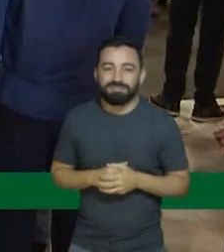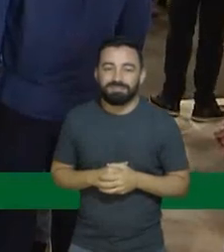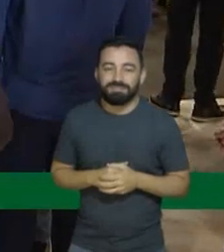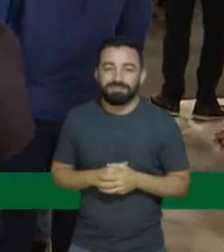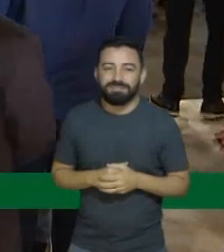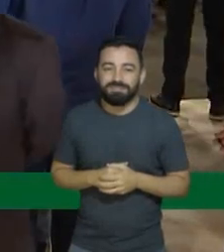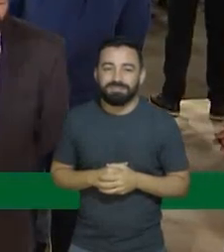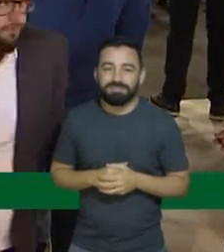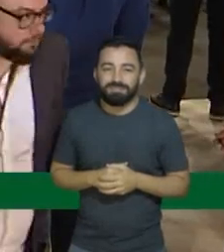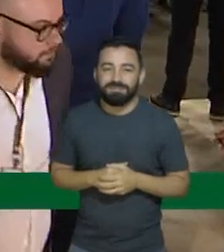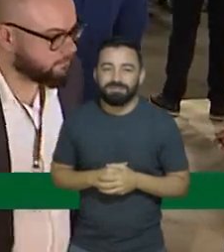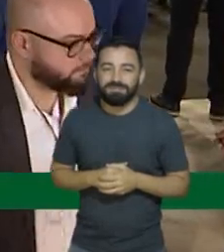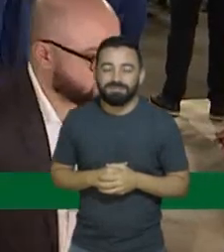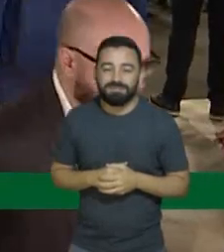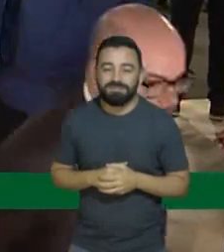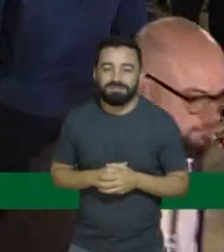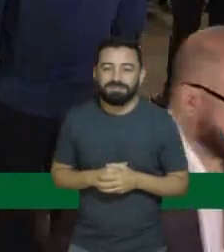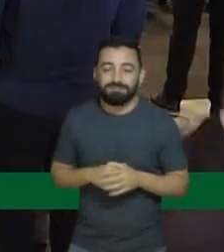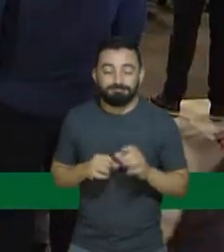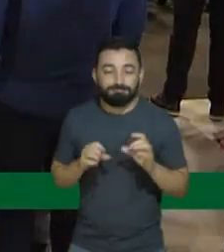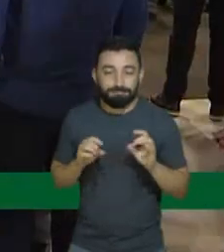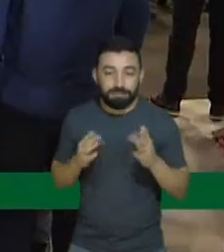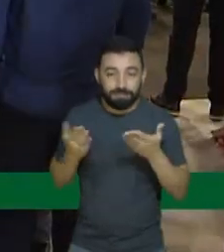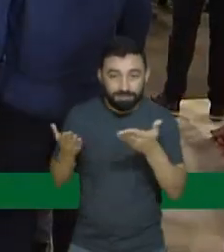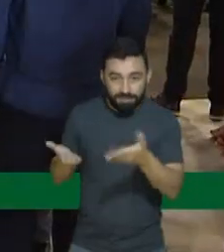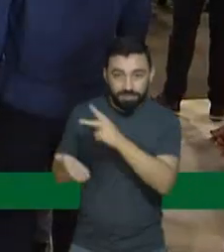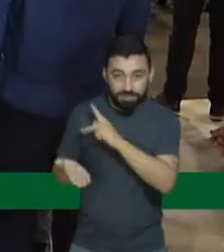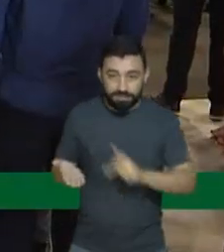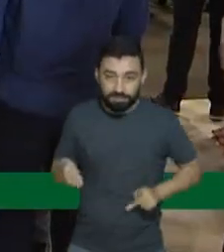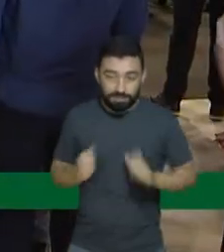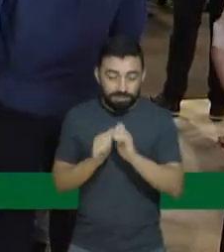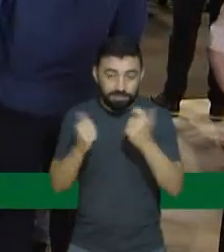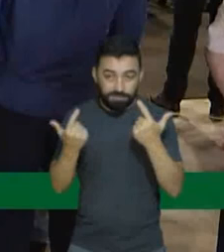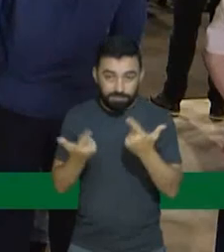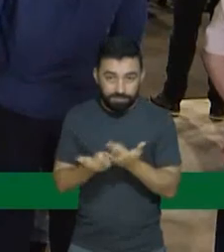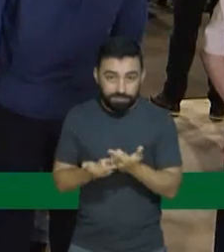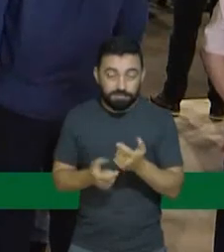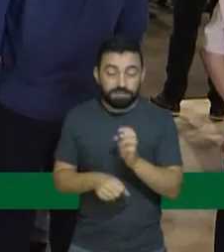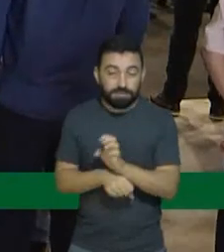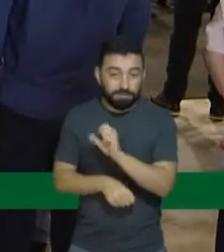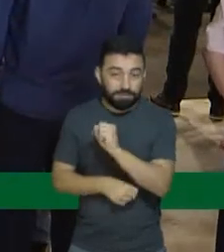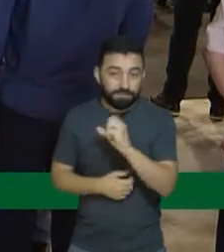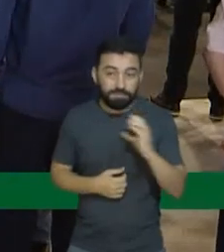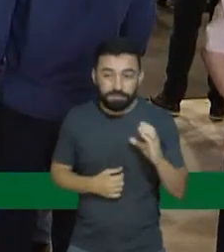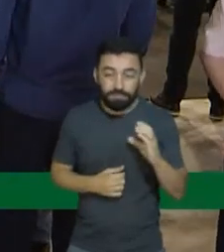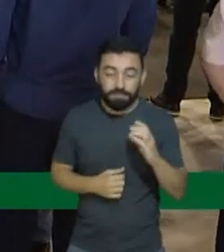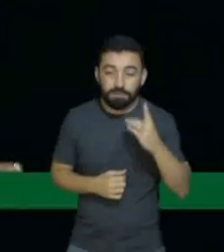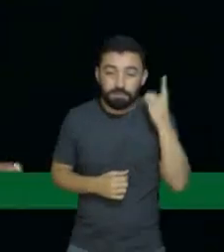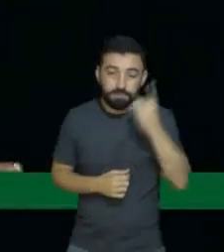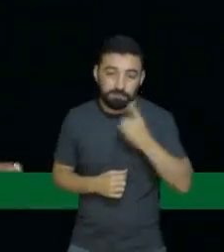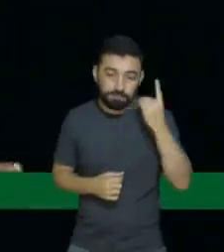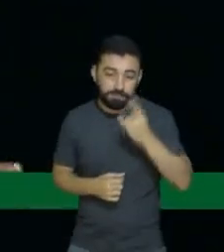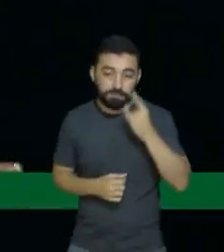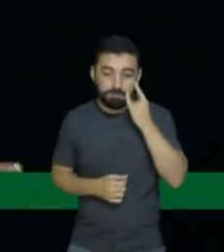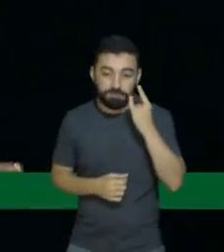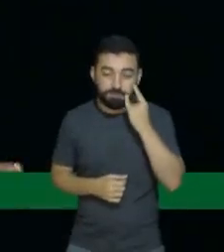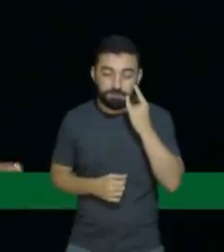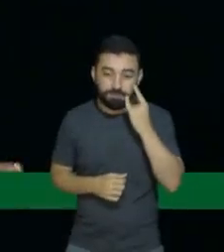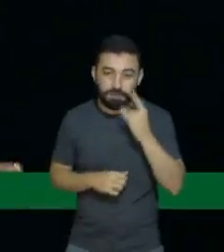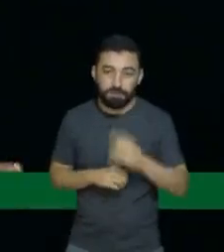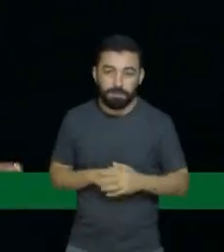excelentíssimo excelentíssimo presidente da Assembleia Legislativa de Santa Catarina Deputado Mauro de